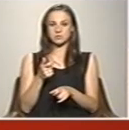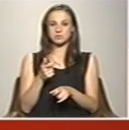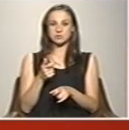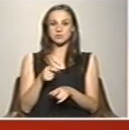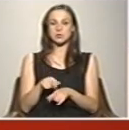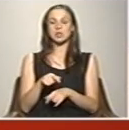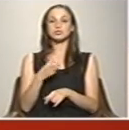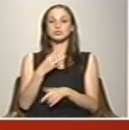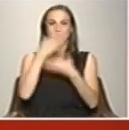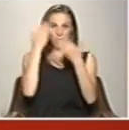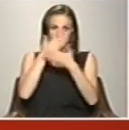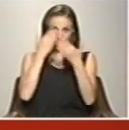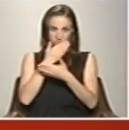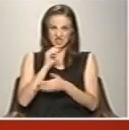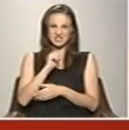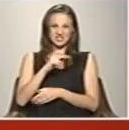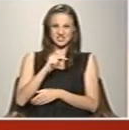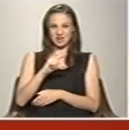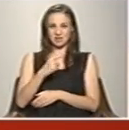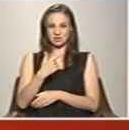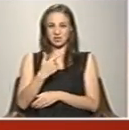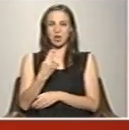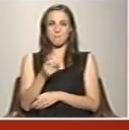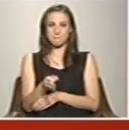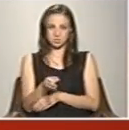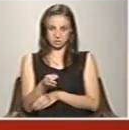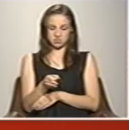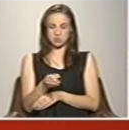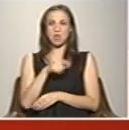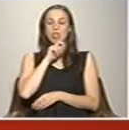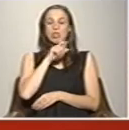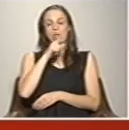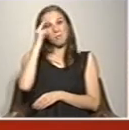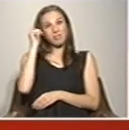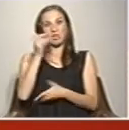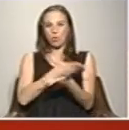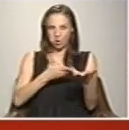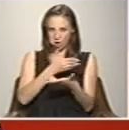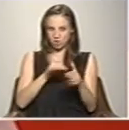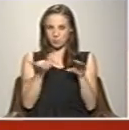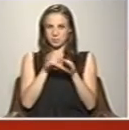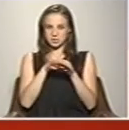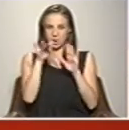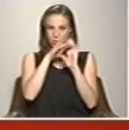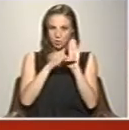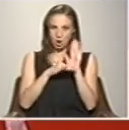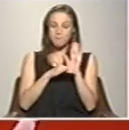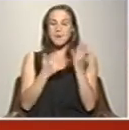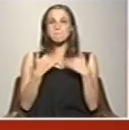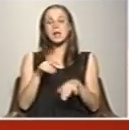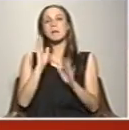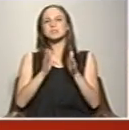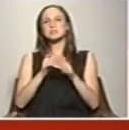3-Day Startup, quando foi fundado. As pessoas não precisam ter uma ideia de negócio para participar no programa, simplesmente precisam de ter proatividade, precisam